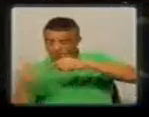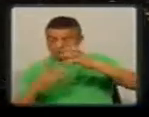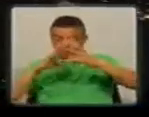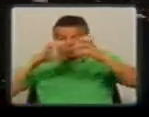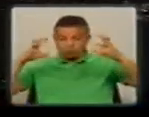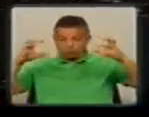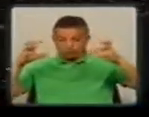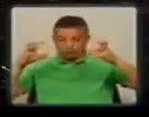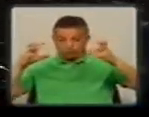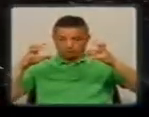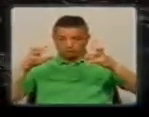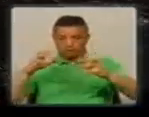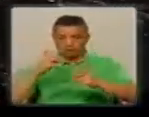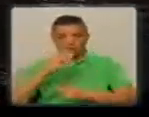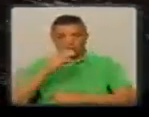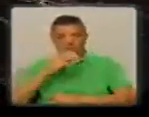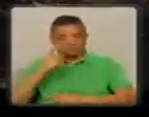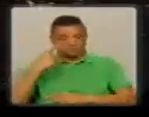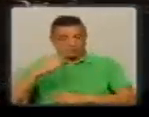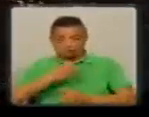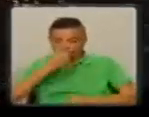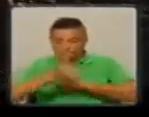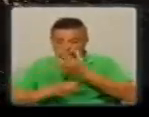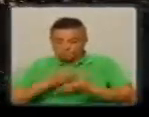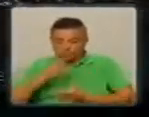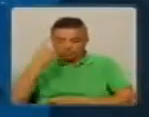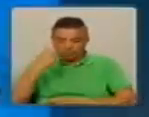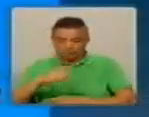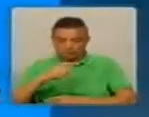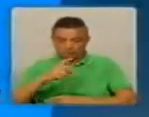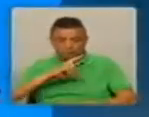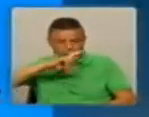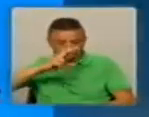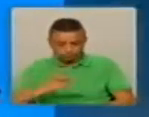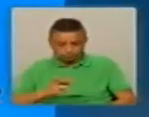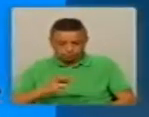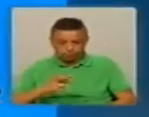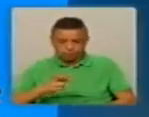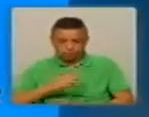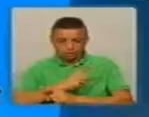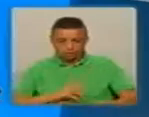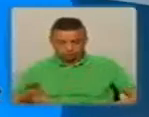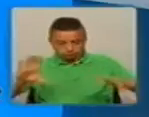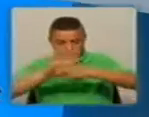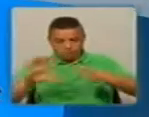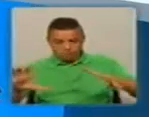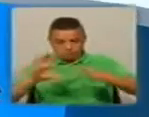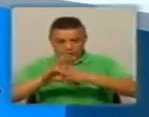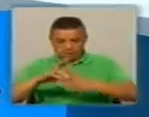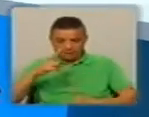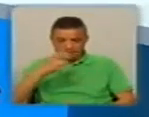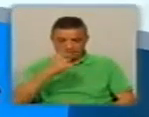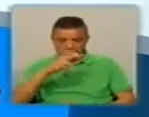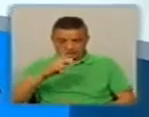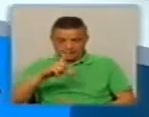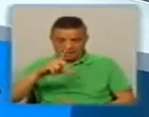nuvem, então conseguimos encontrar uma explicação pelo facto de ela ter resistido aos encontros que teve com a Via Láctea. E é provavelmente